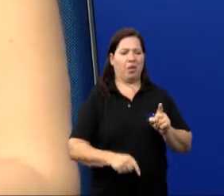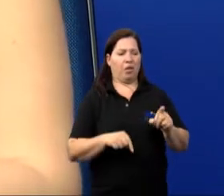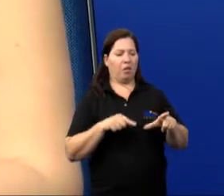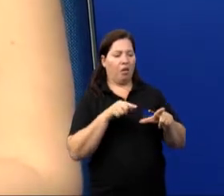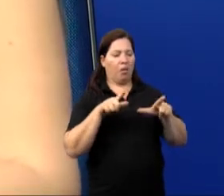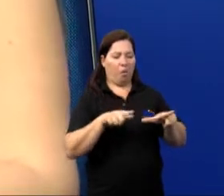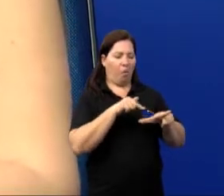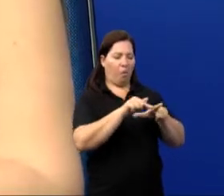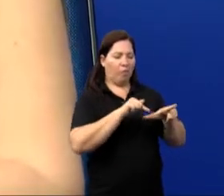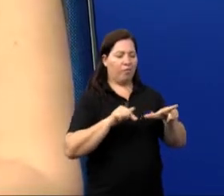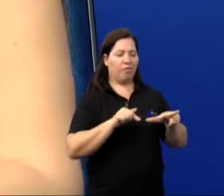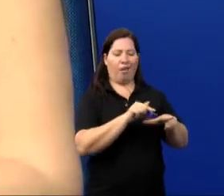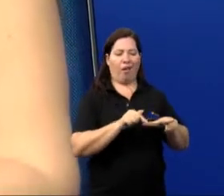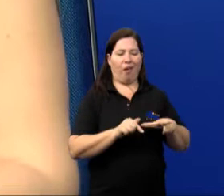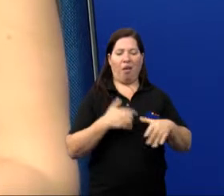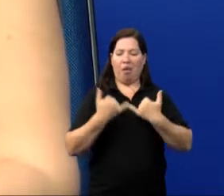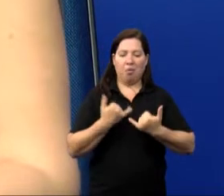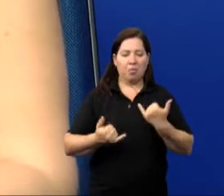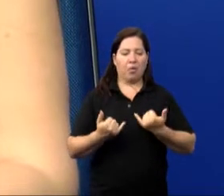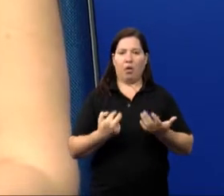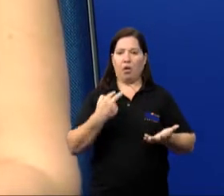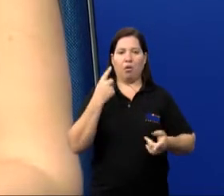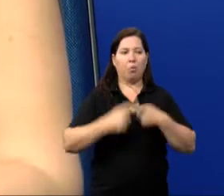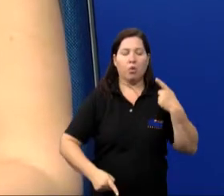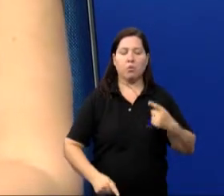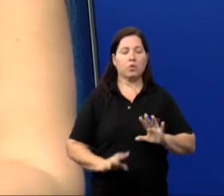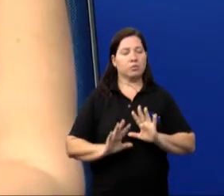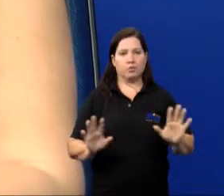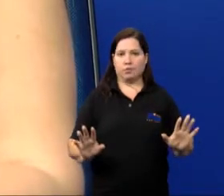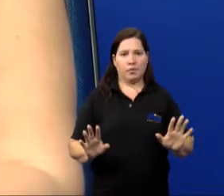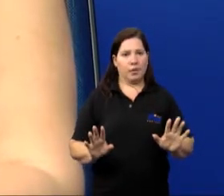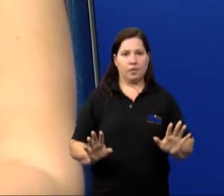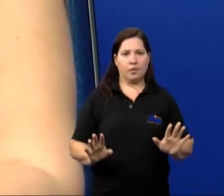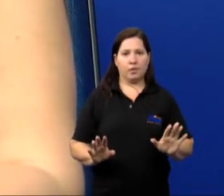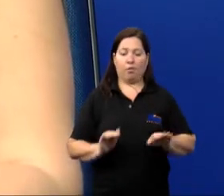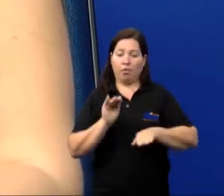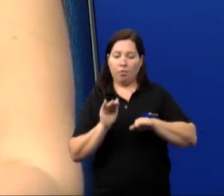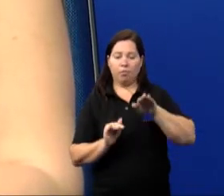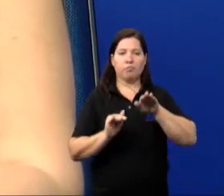jogar, né? Eu acho que não. Não penso que não pode ser assim. Nós temos que pensar que também